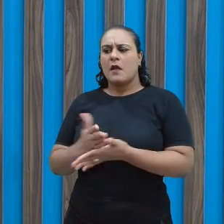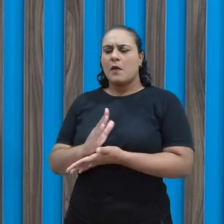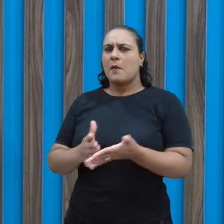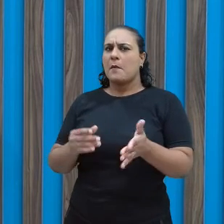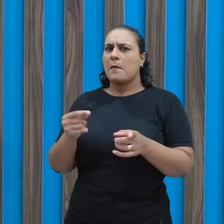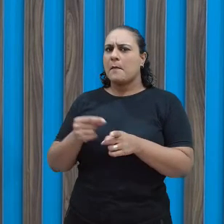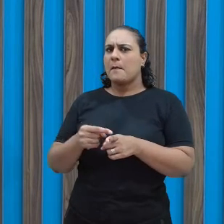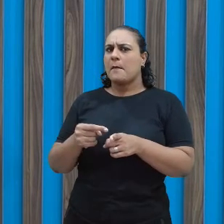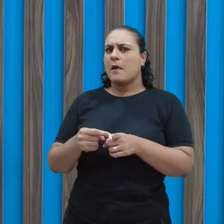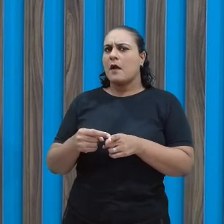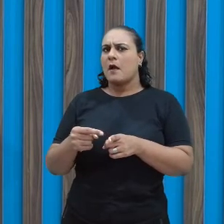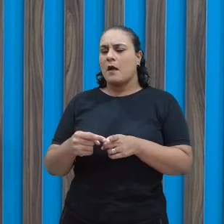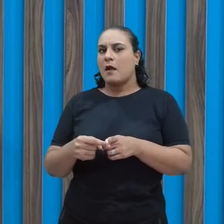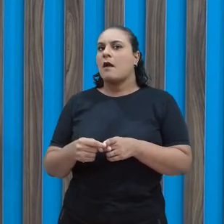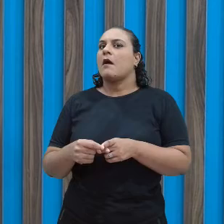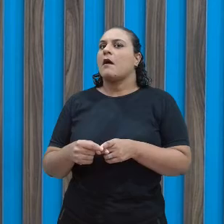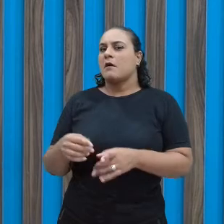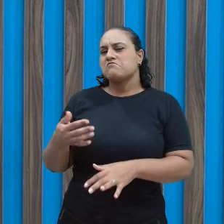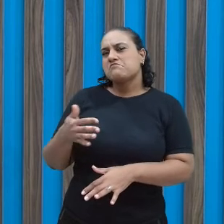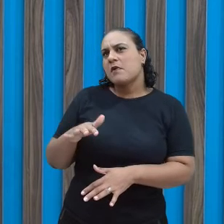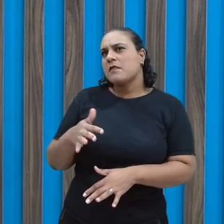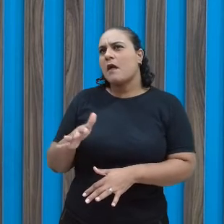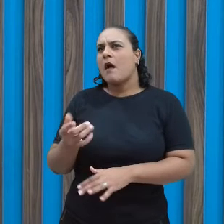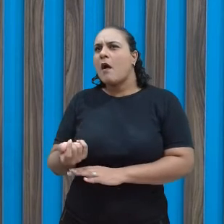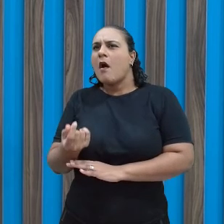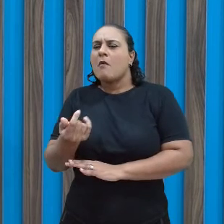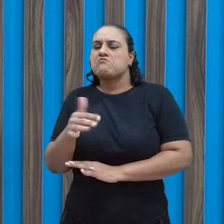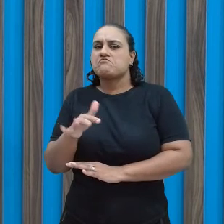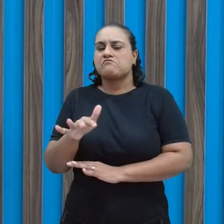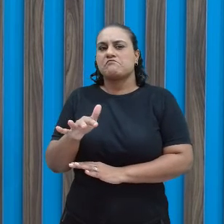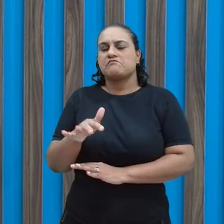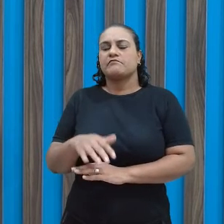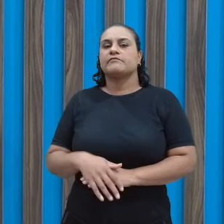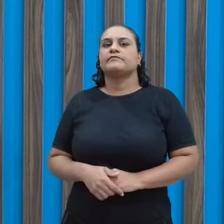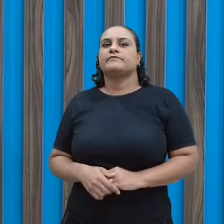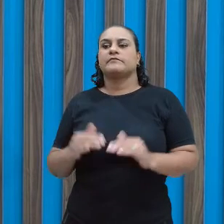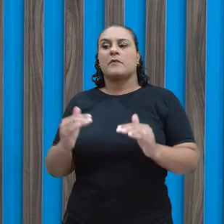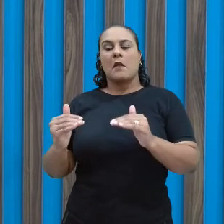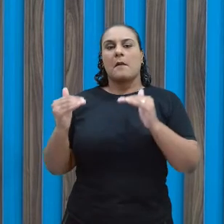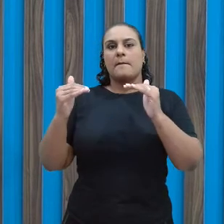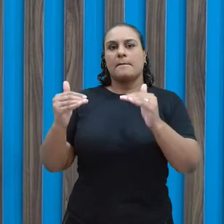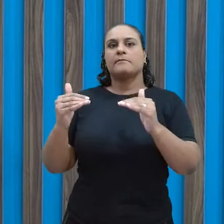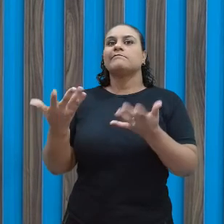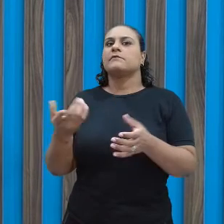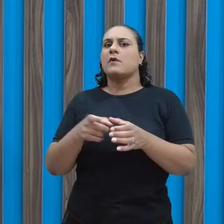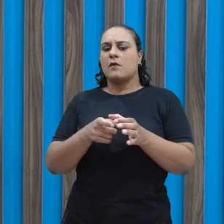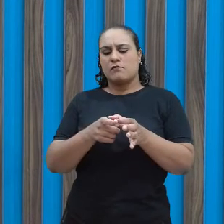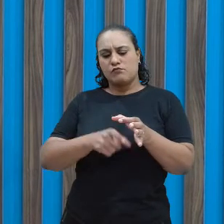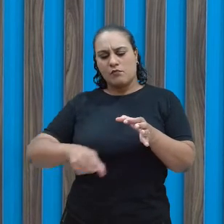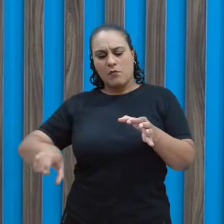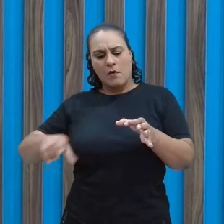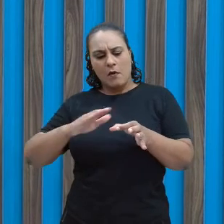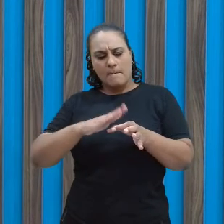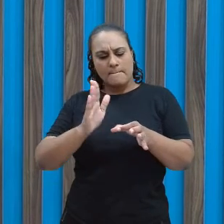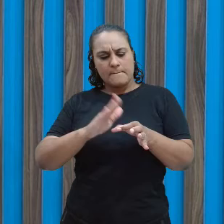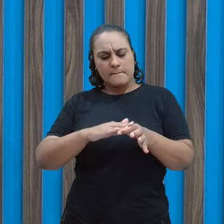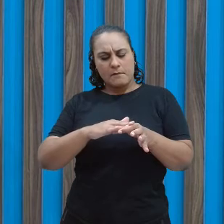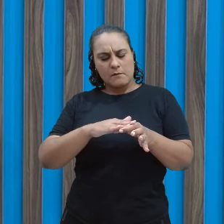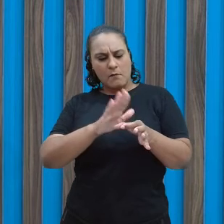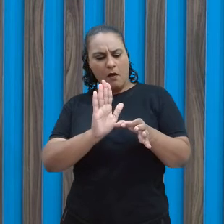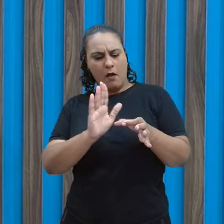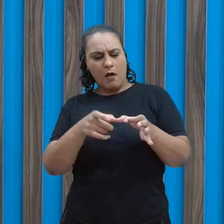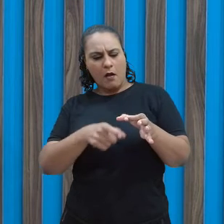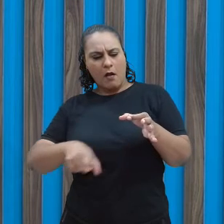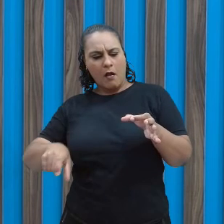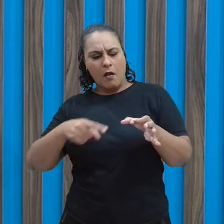bairros de classe média alta, ter, por exemplo, falta de saneamento, como esgoto a céu aberto.